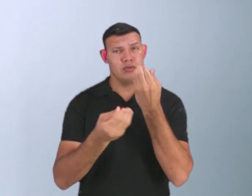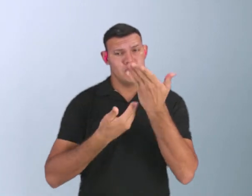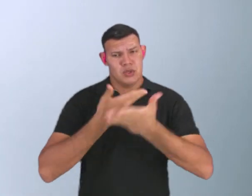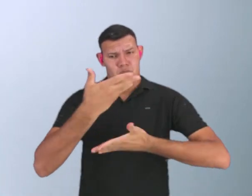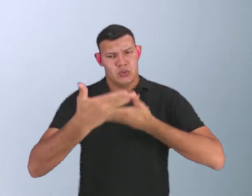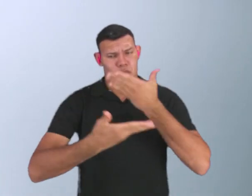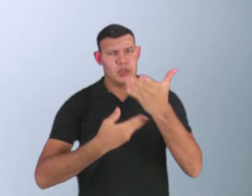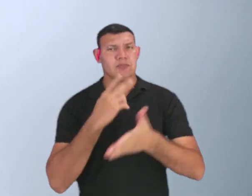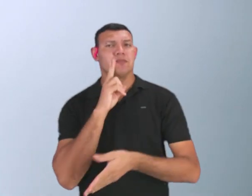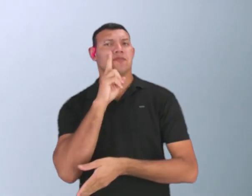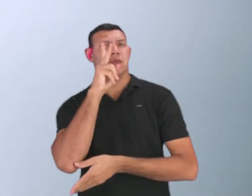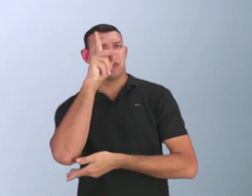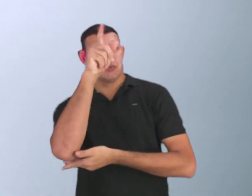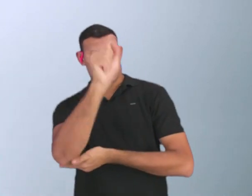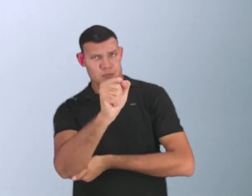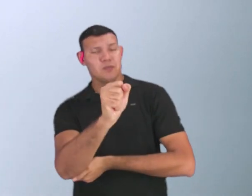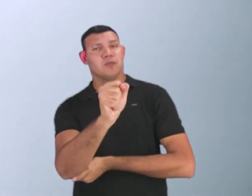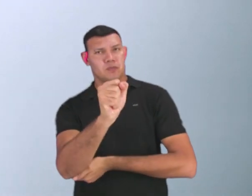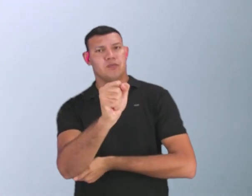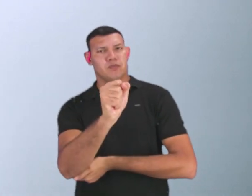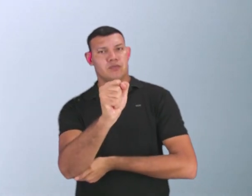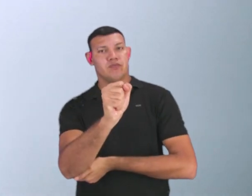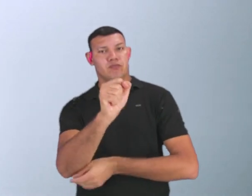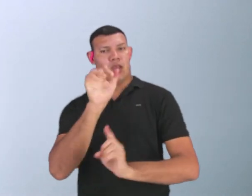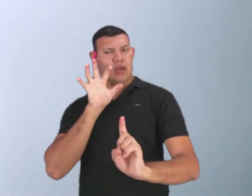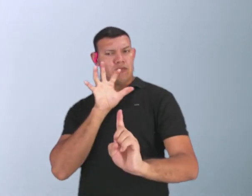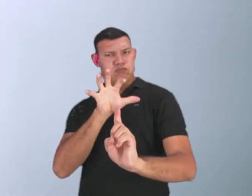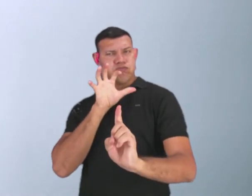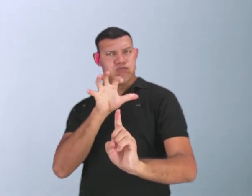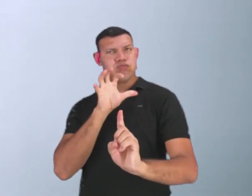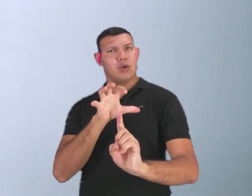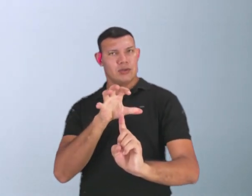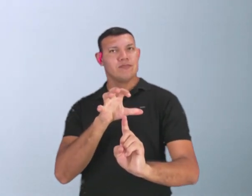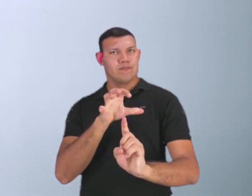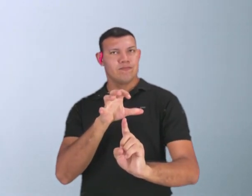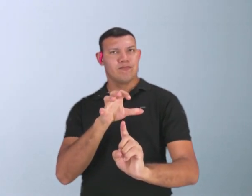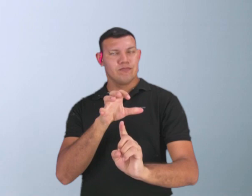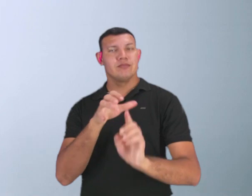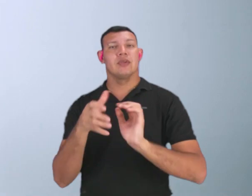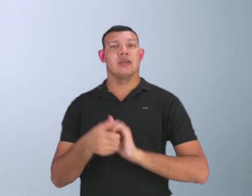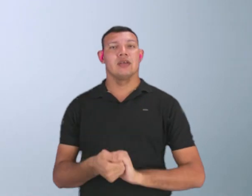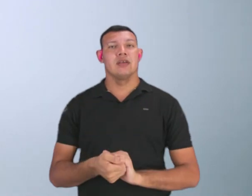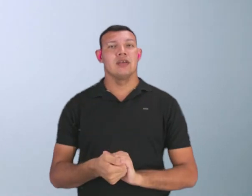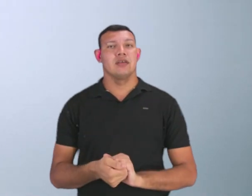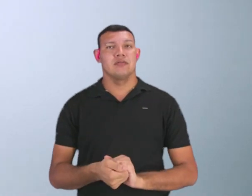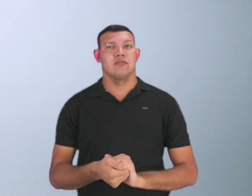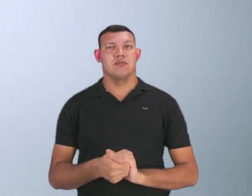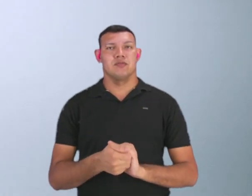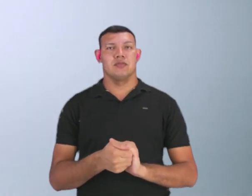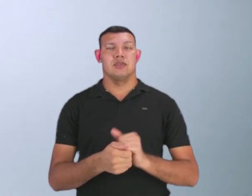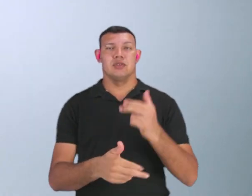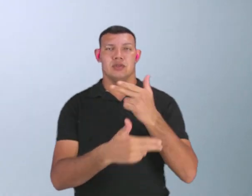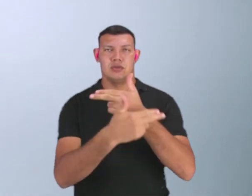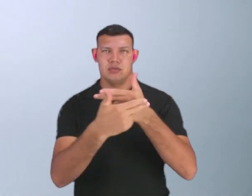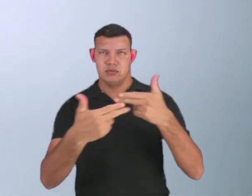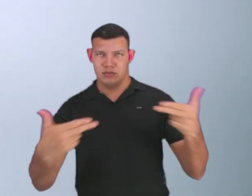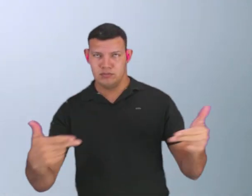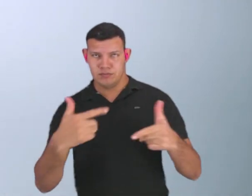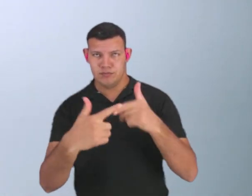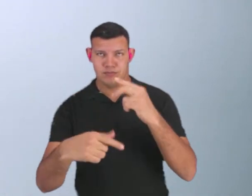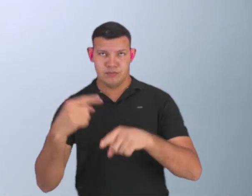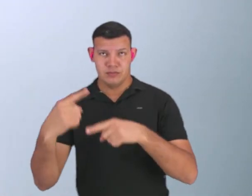daquelas forças que a gente já viu que estão atuando nos corpos, como que vai ser a atuação daquelas forças nos materiais e